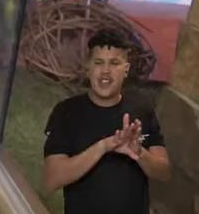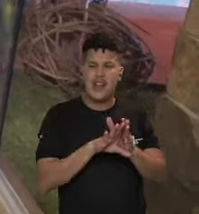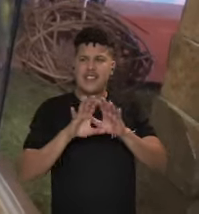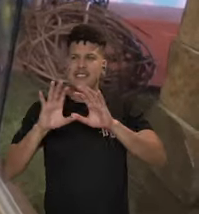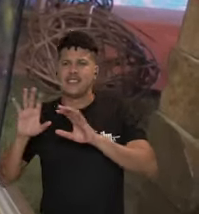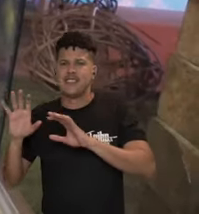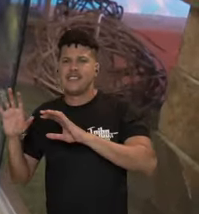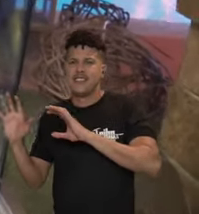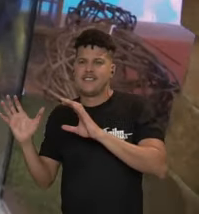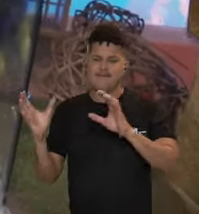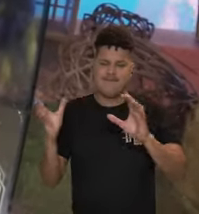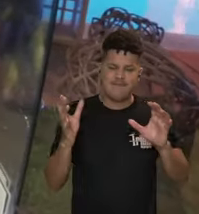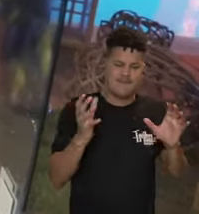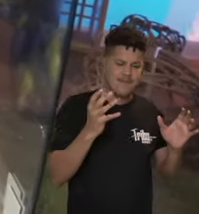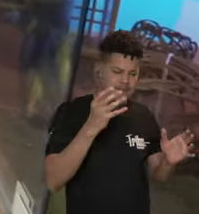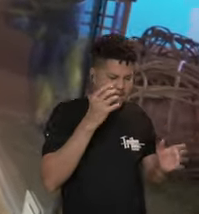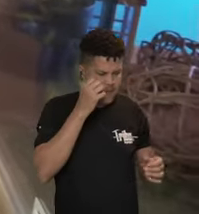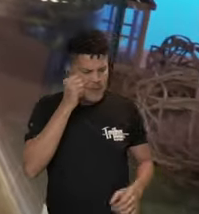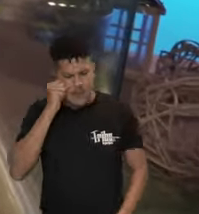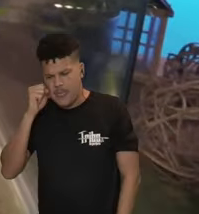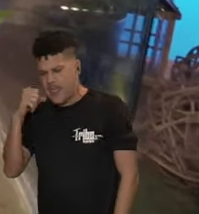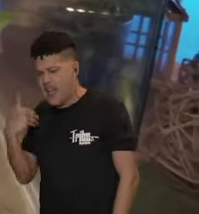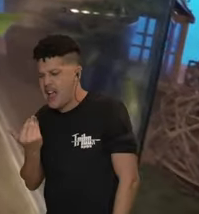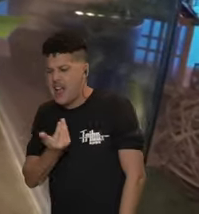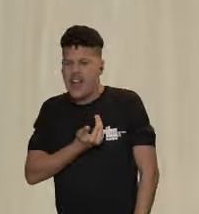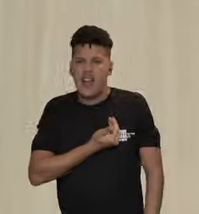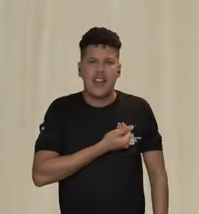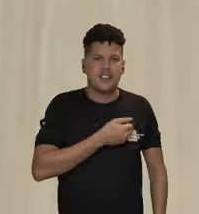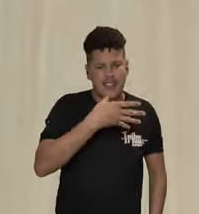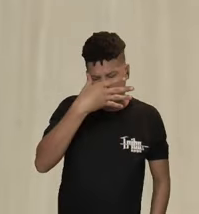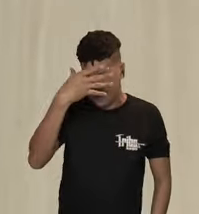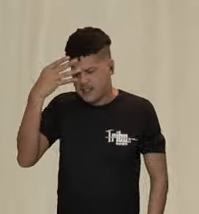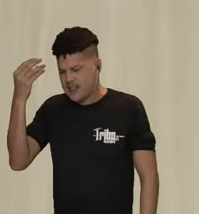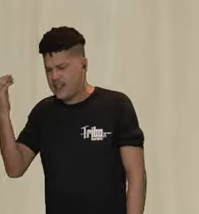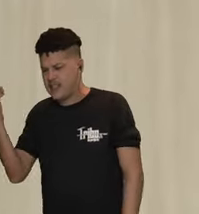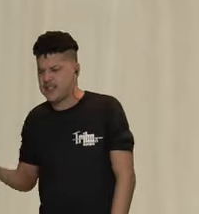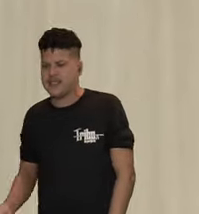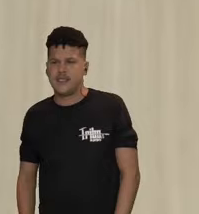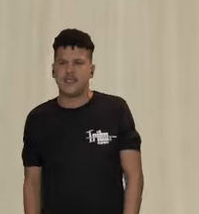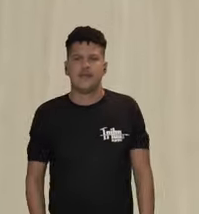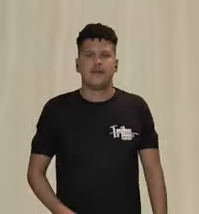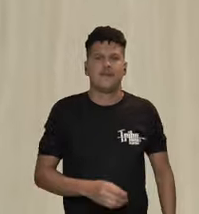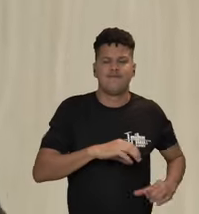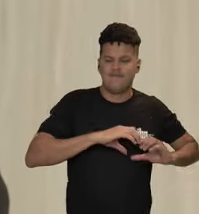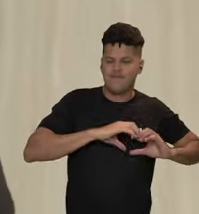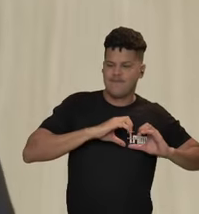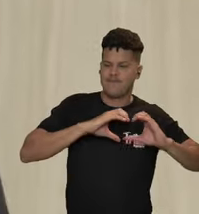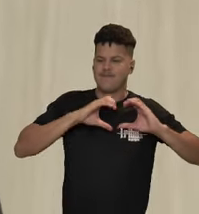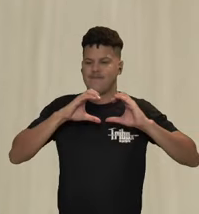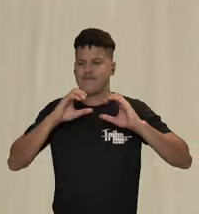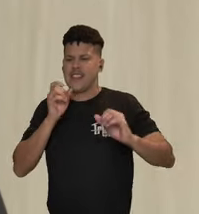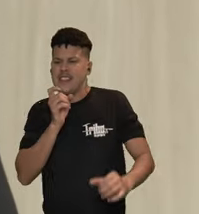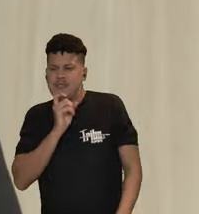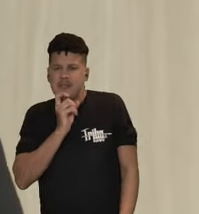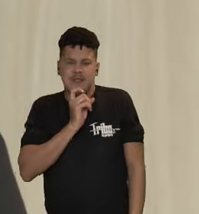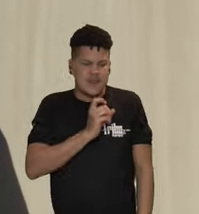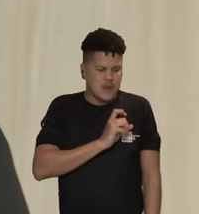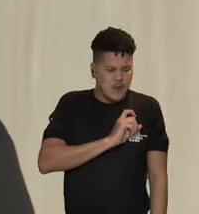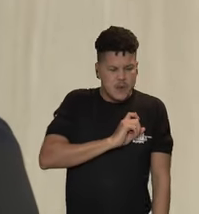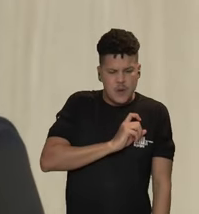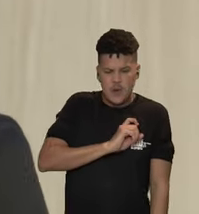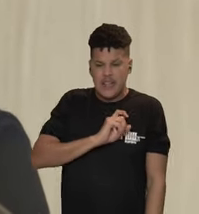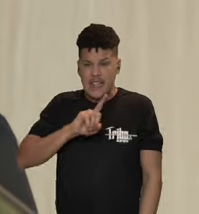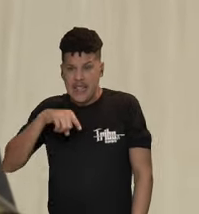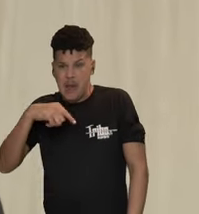tempo e adormece. A gente lembra, a gente esquece. Coração gela,